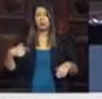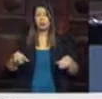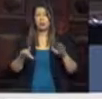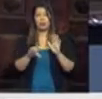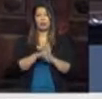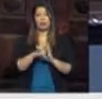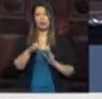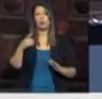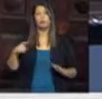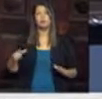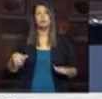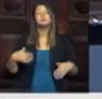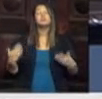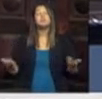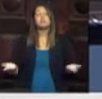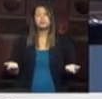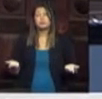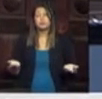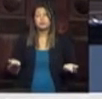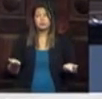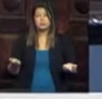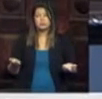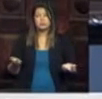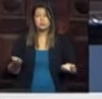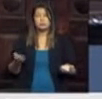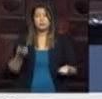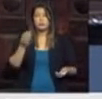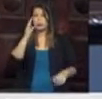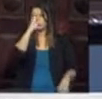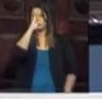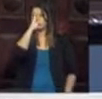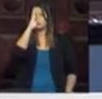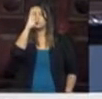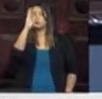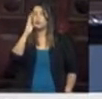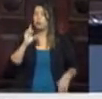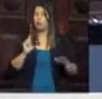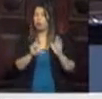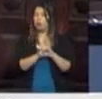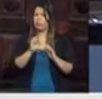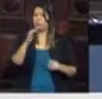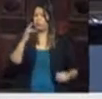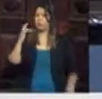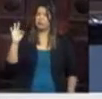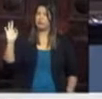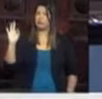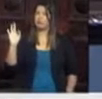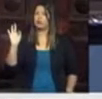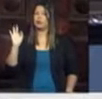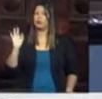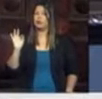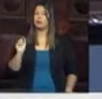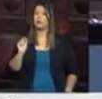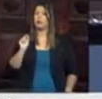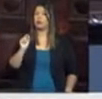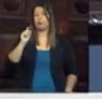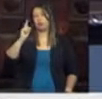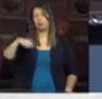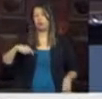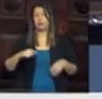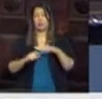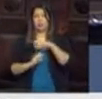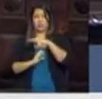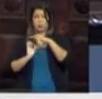Né? Porque é um incentivo de uma lei federal e que as empresas